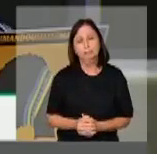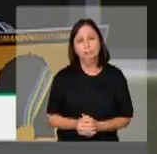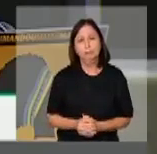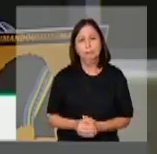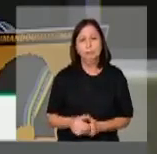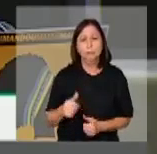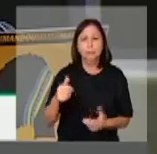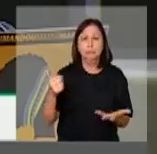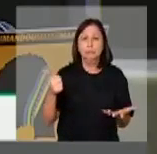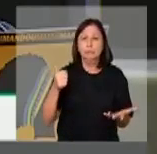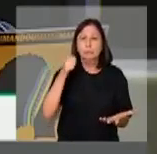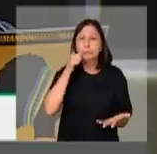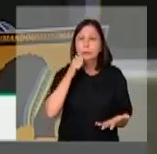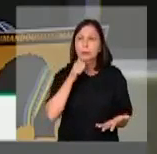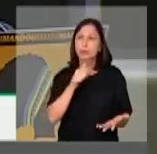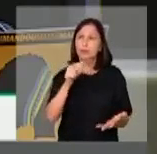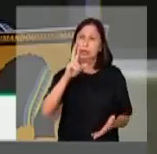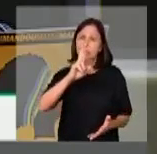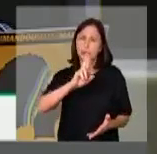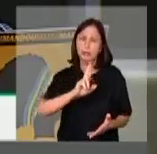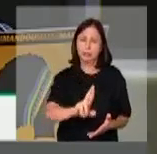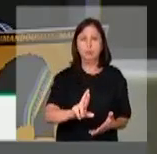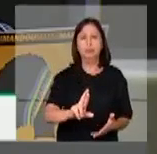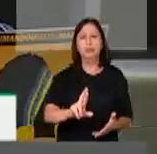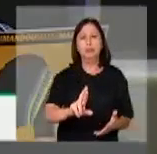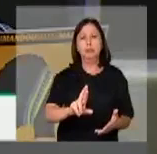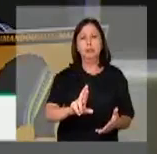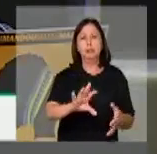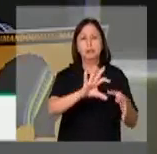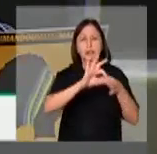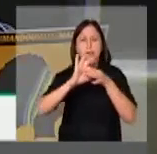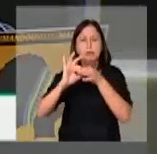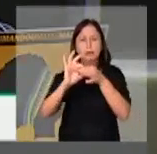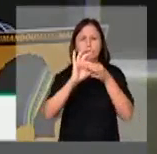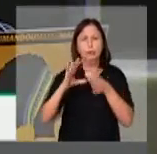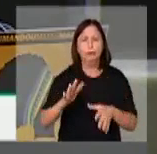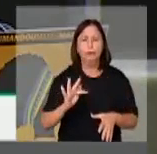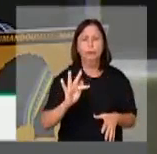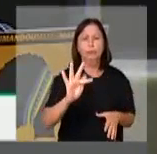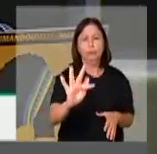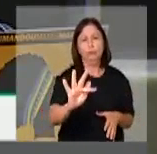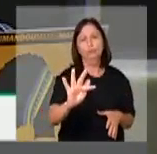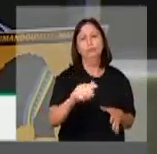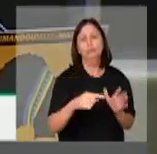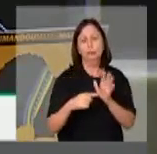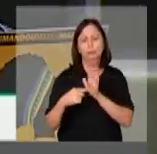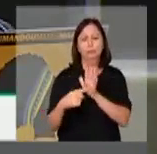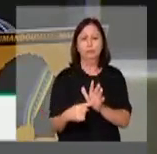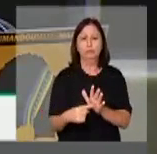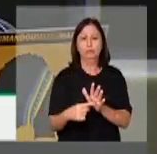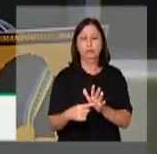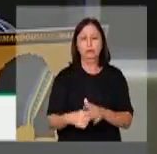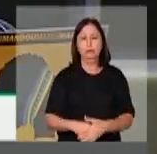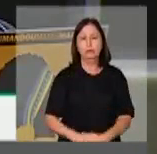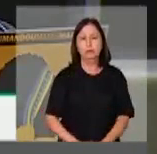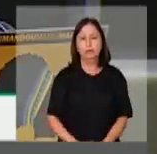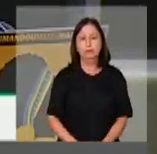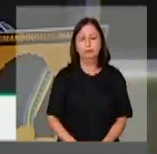parte indissociável da produção desse futuro, uma questão que